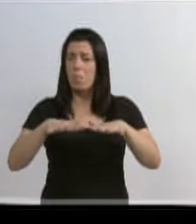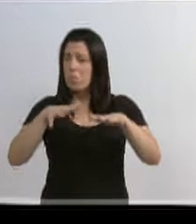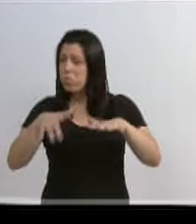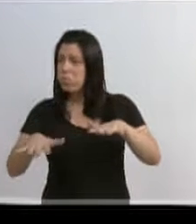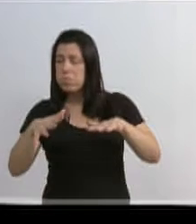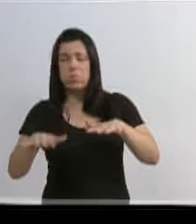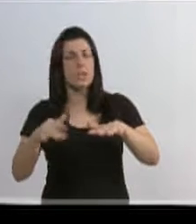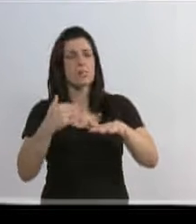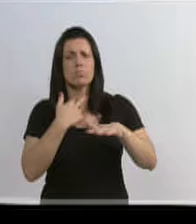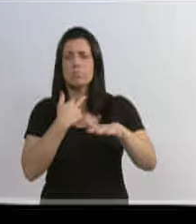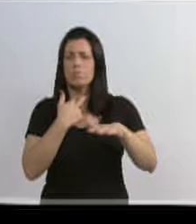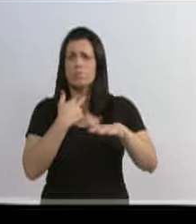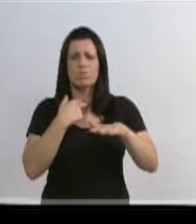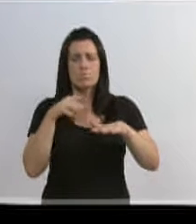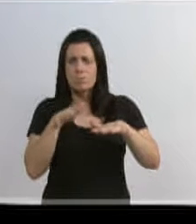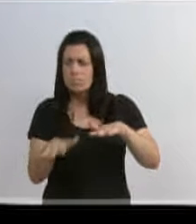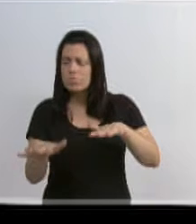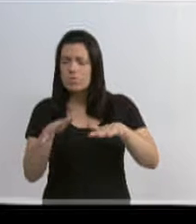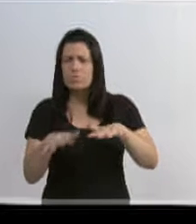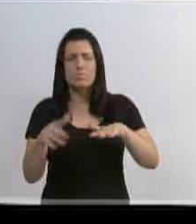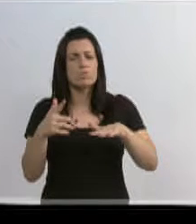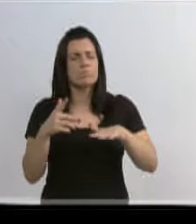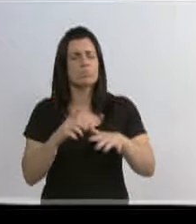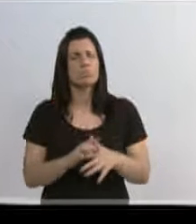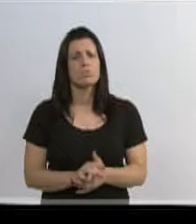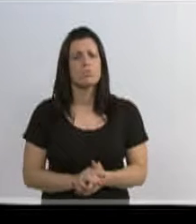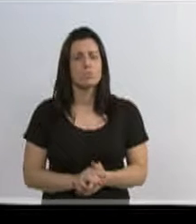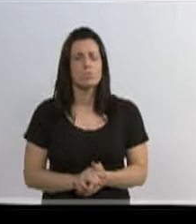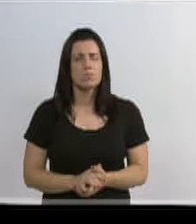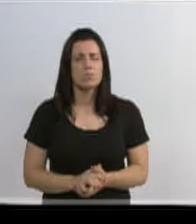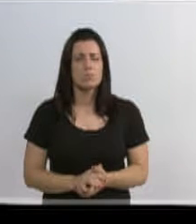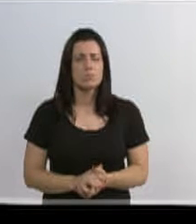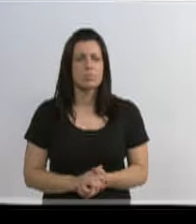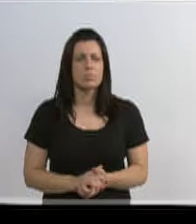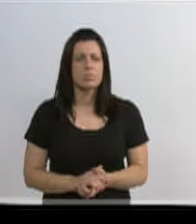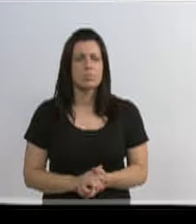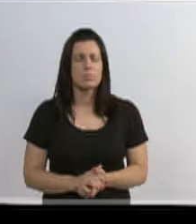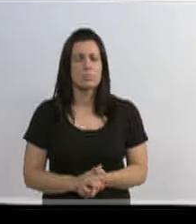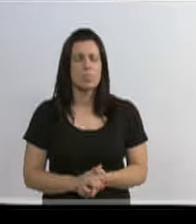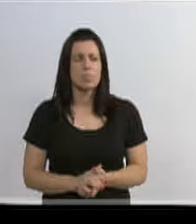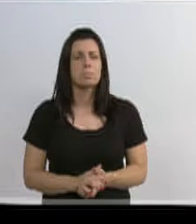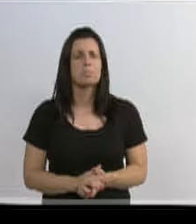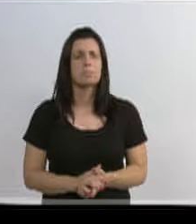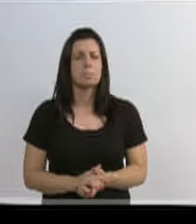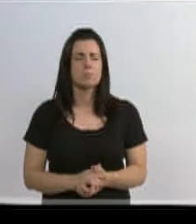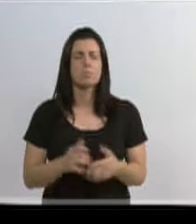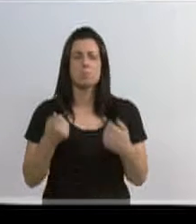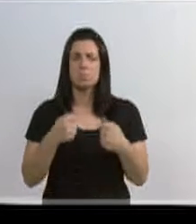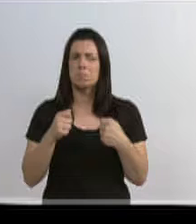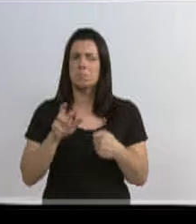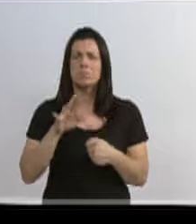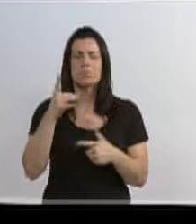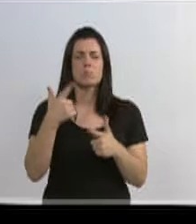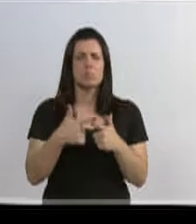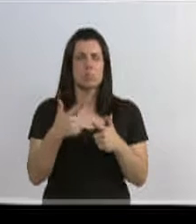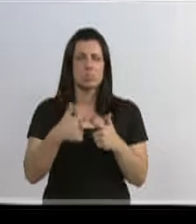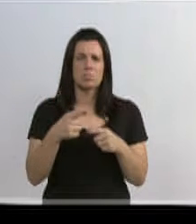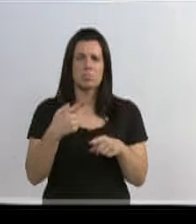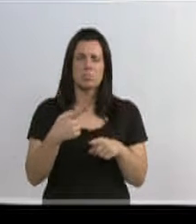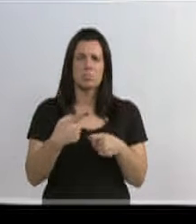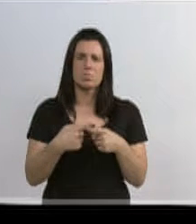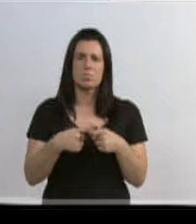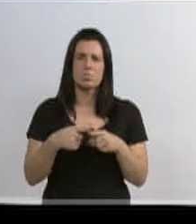essa empresa, de repente, ela terceirizou com outra empresa, fez uma boca de lobo acima ou abaixo da vazão d'água, só sei que a água para na